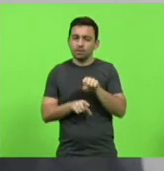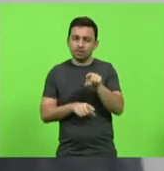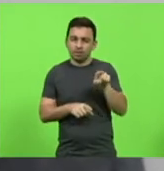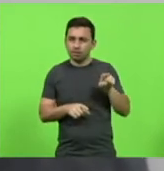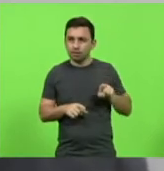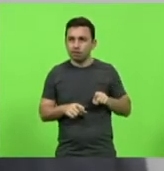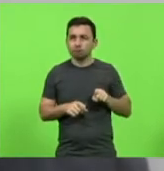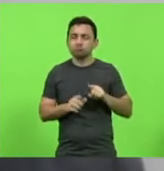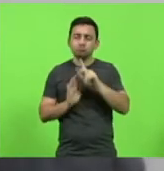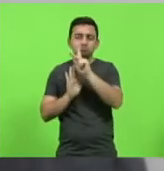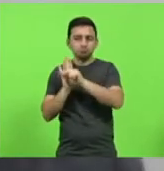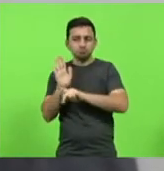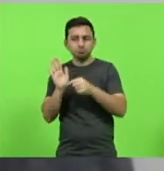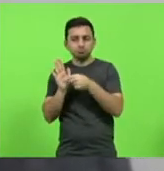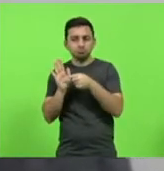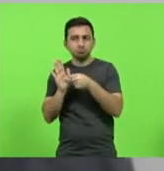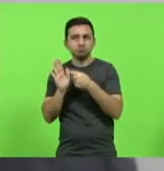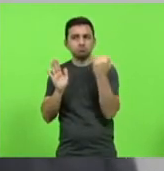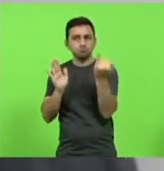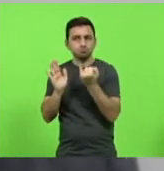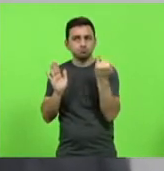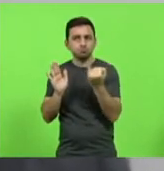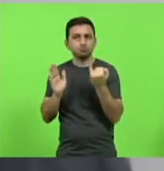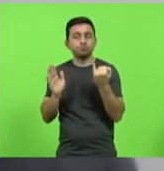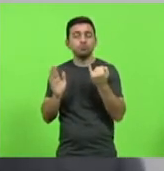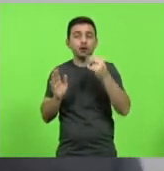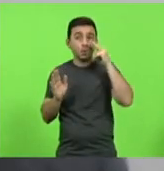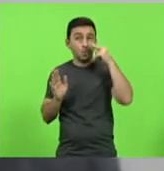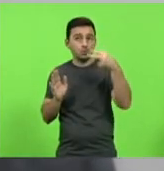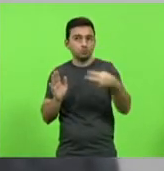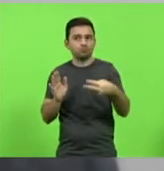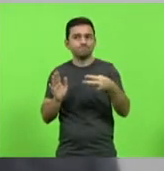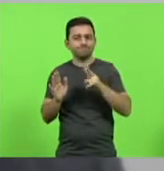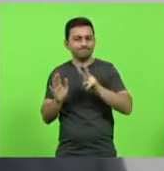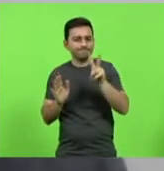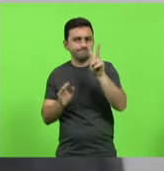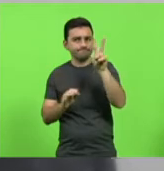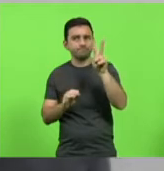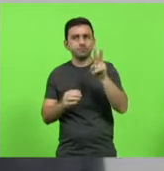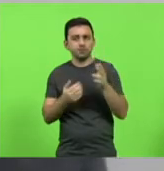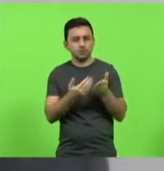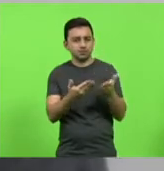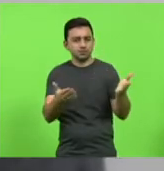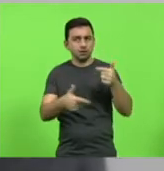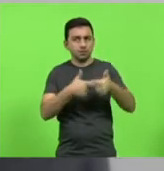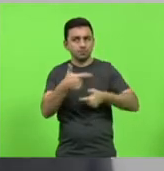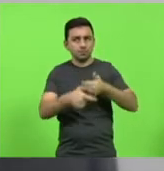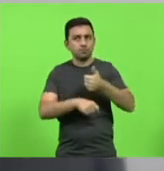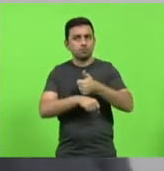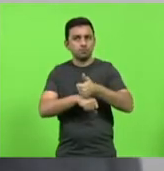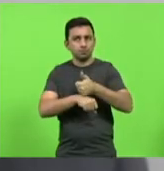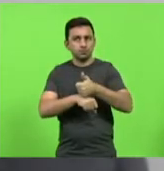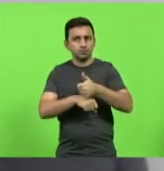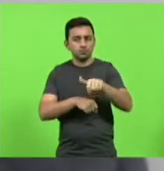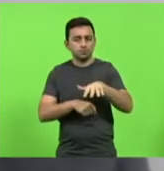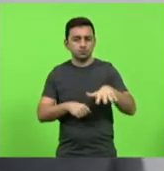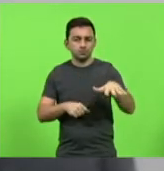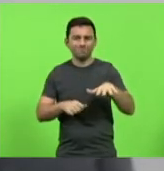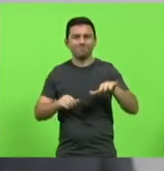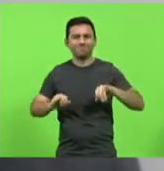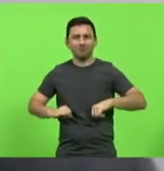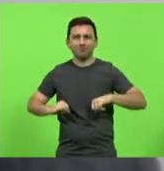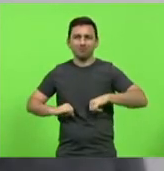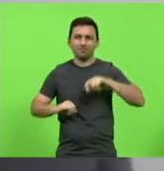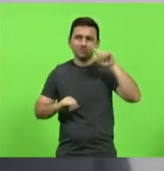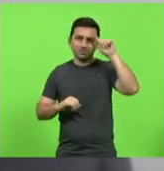necessário e que visa reconhecer e valorizar o trabalho desses profissionais que sofrem há décadas